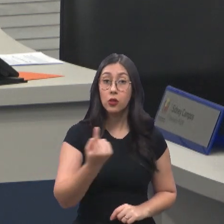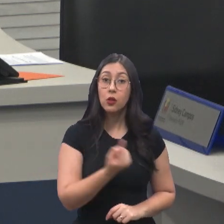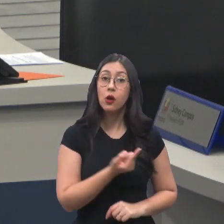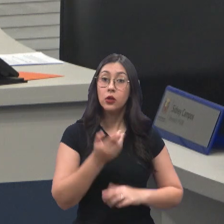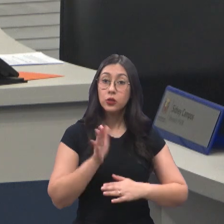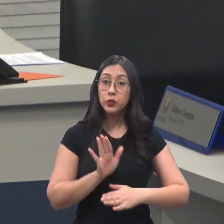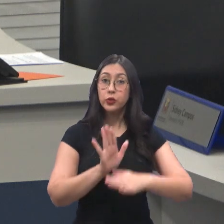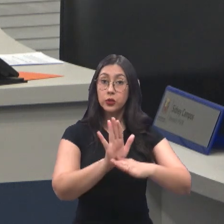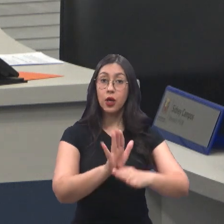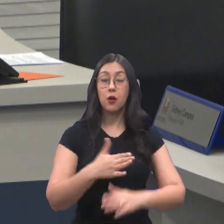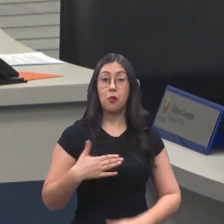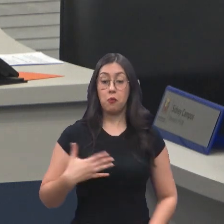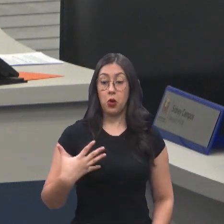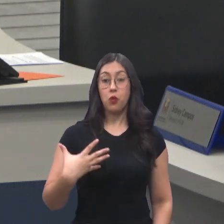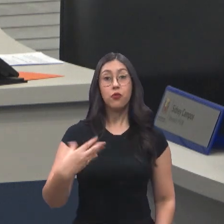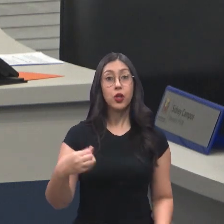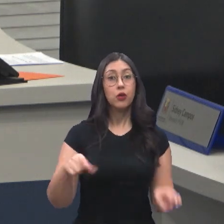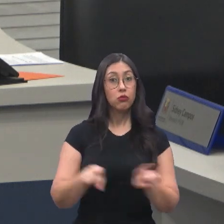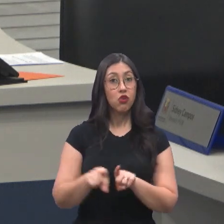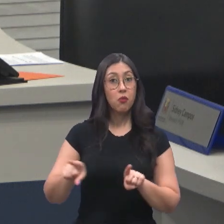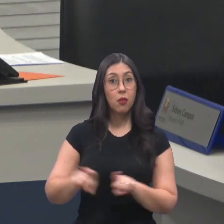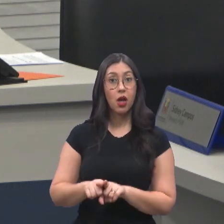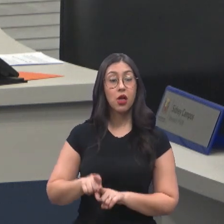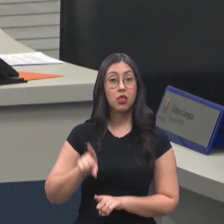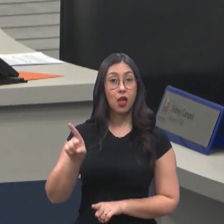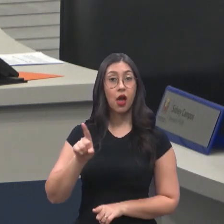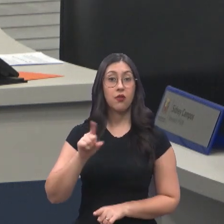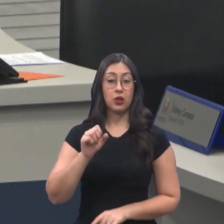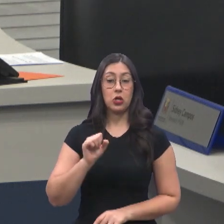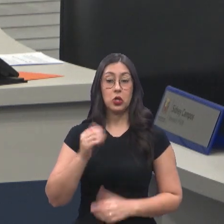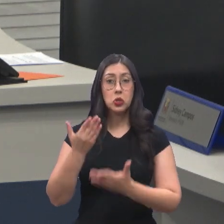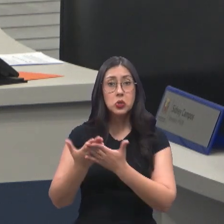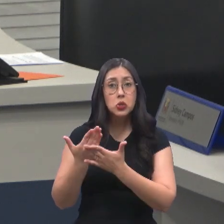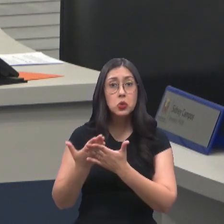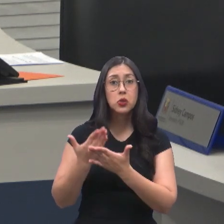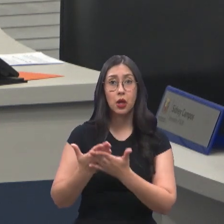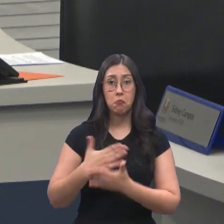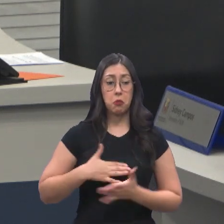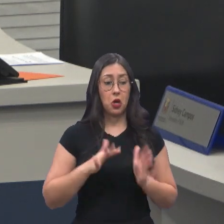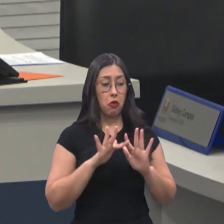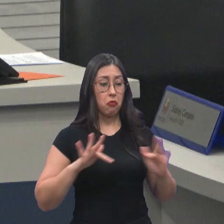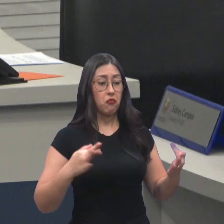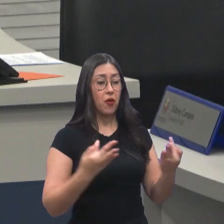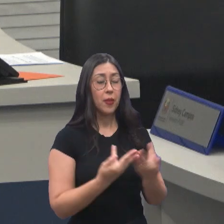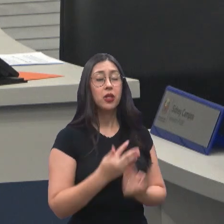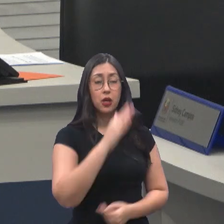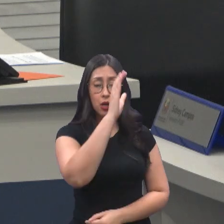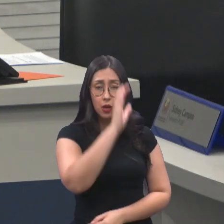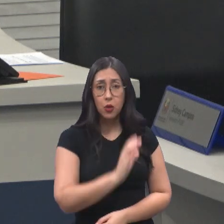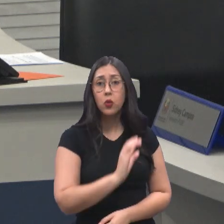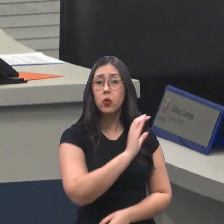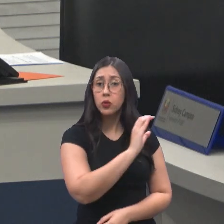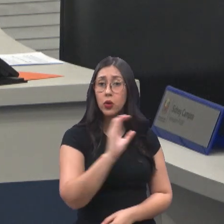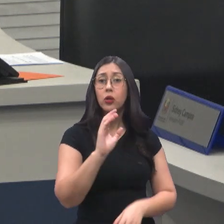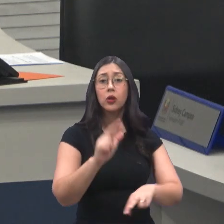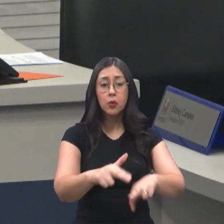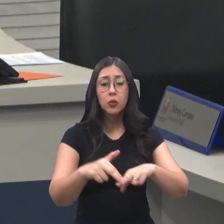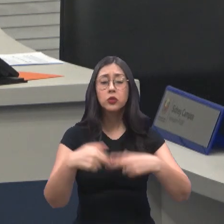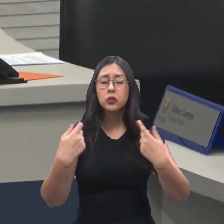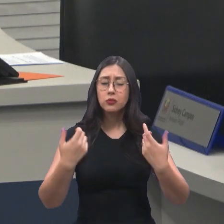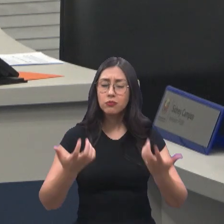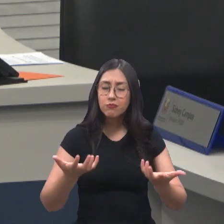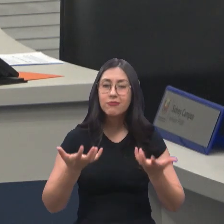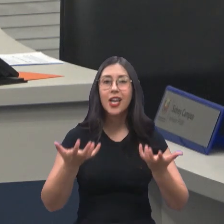Meu filho estava no seminário, nossa família toda católica, a gente tem muito que fortalecer a